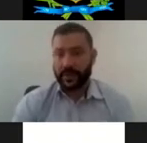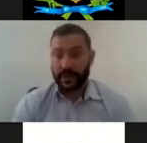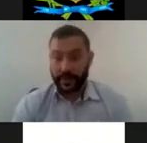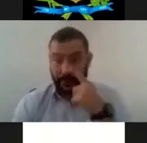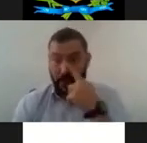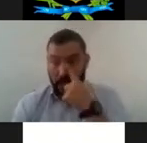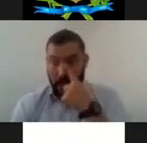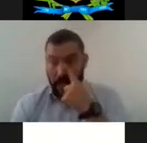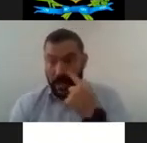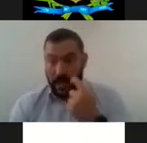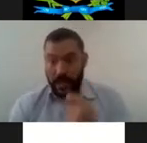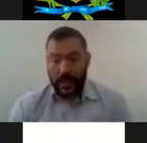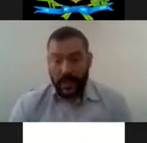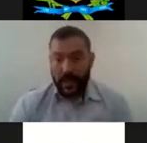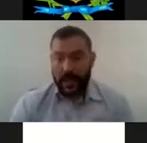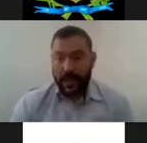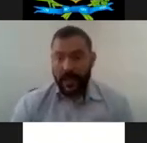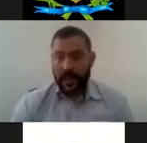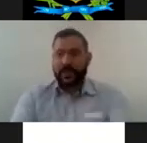tumores ósseos, na verdade.